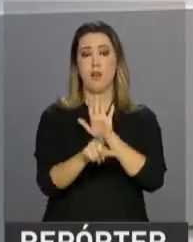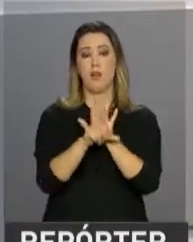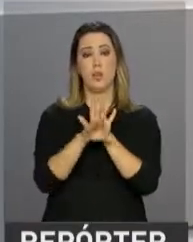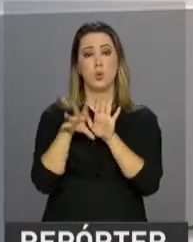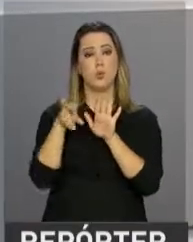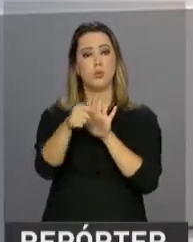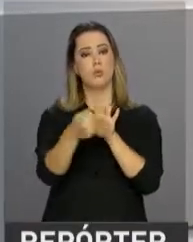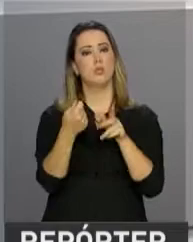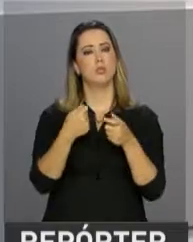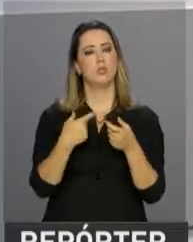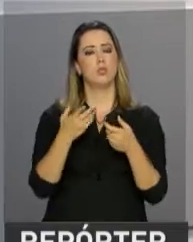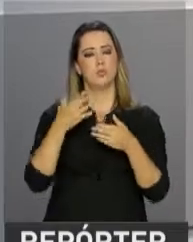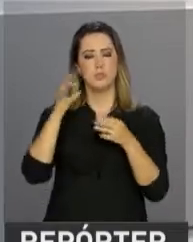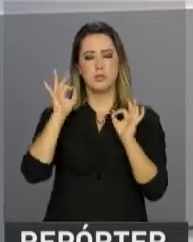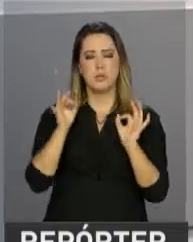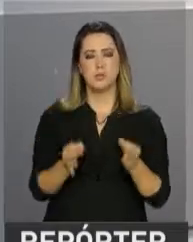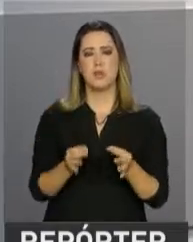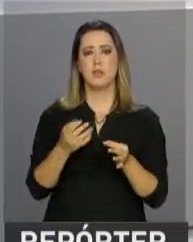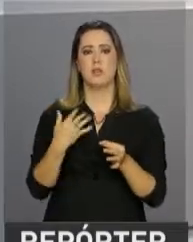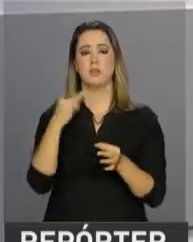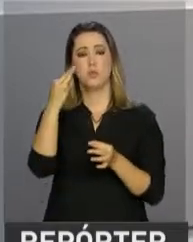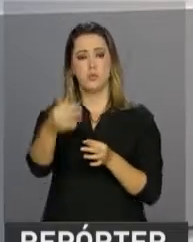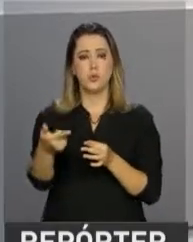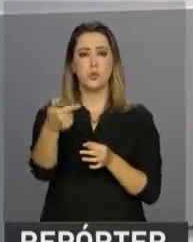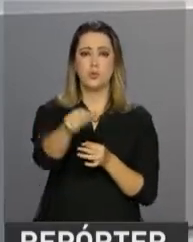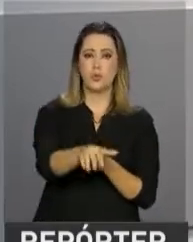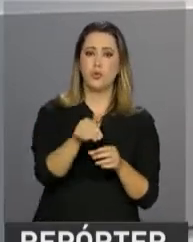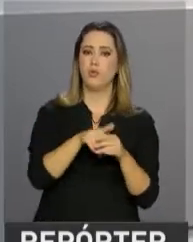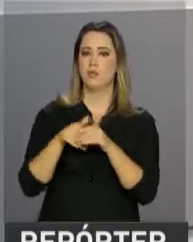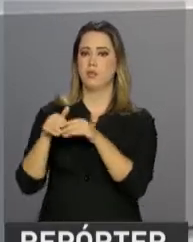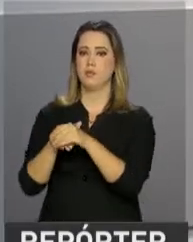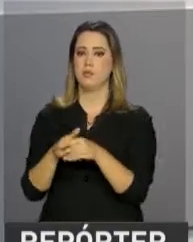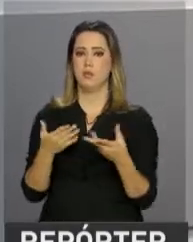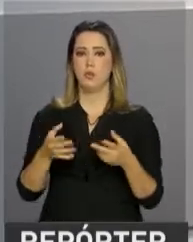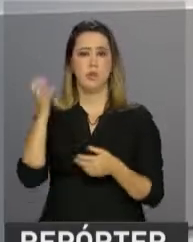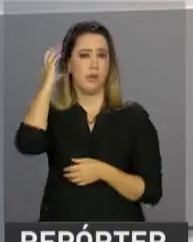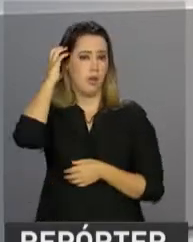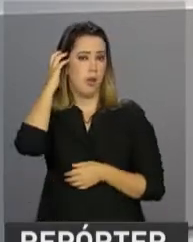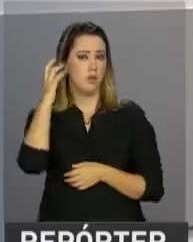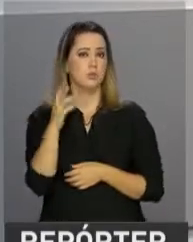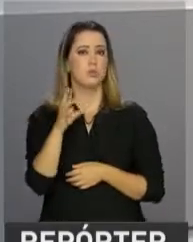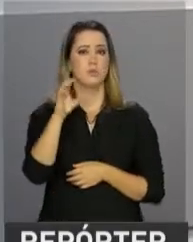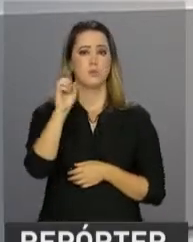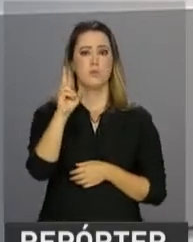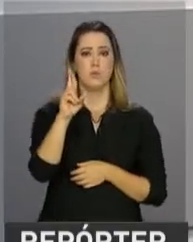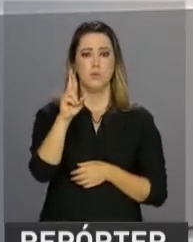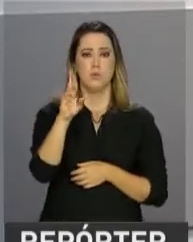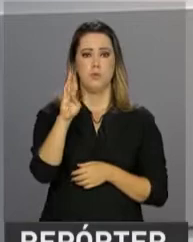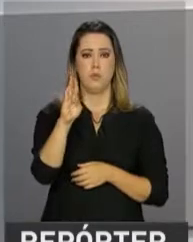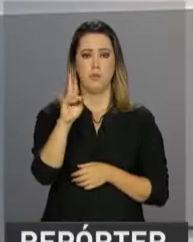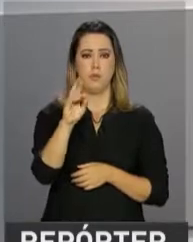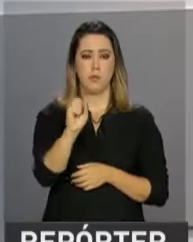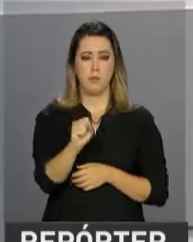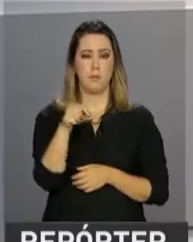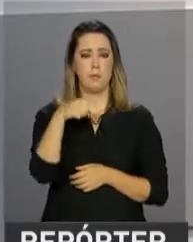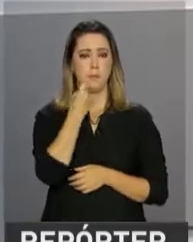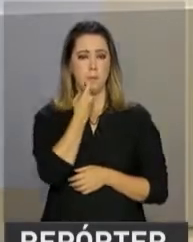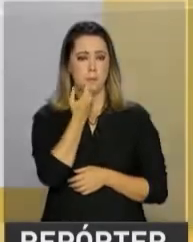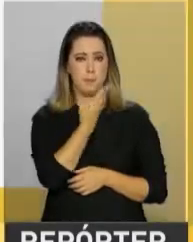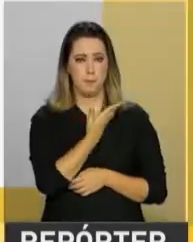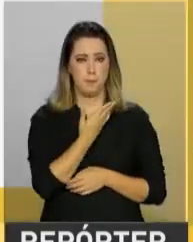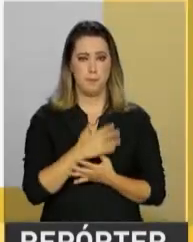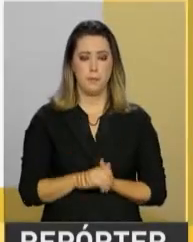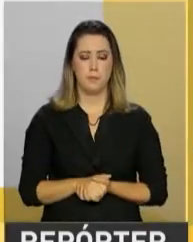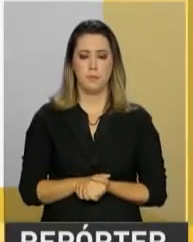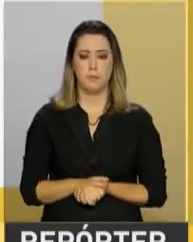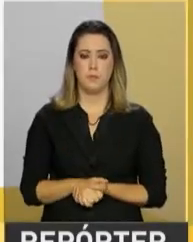voltar a ser discutida no congresso mais à frente ele deu entrevista à rádio gaúcha do grupo rbs nesta sexta feira